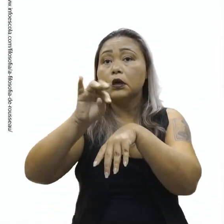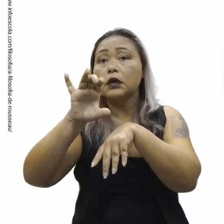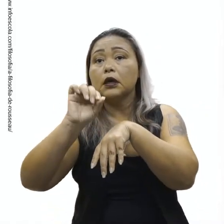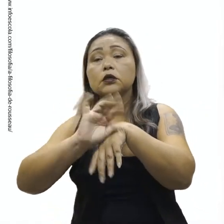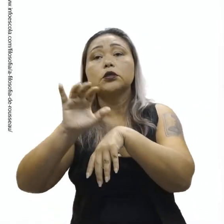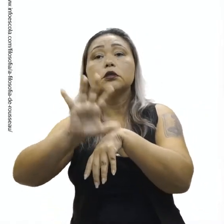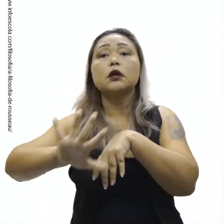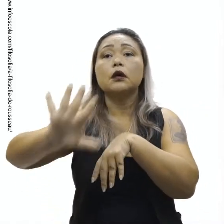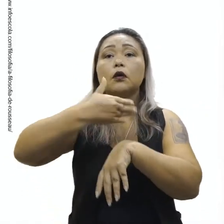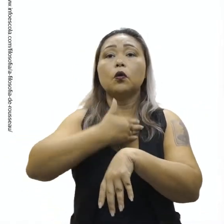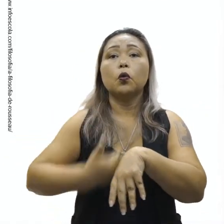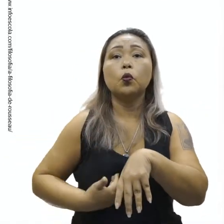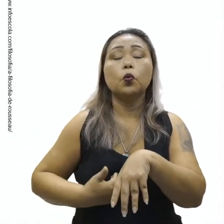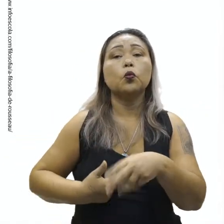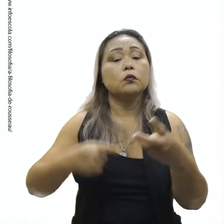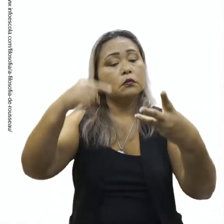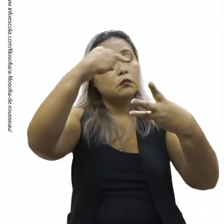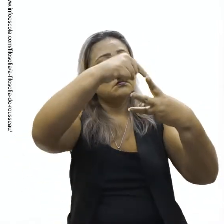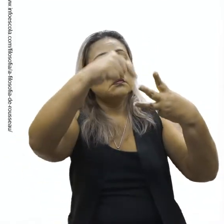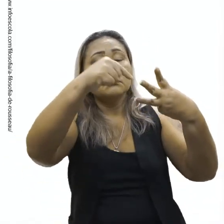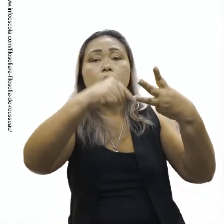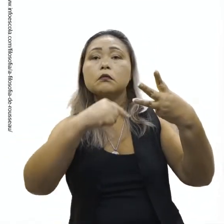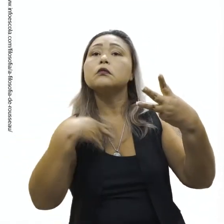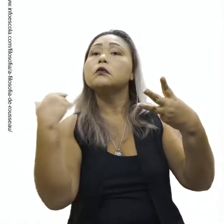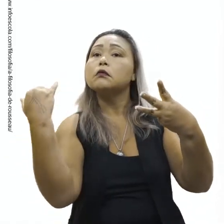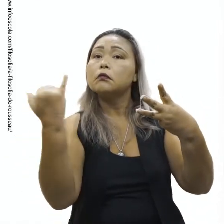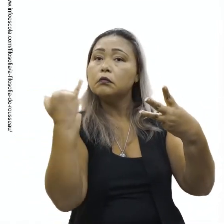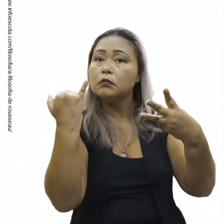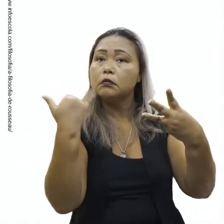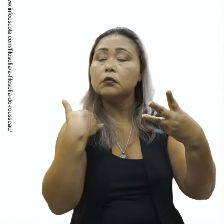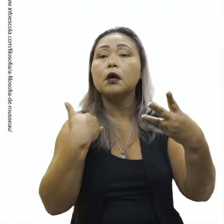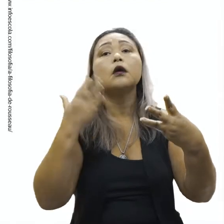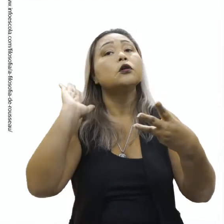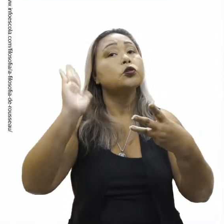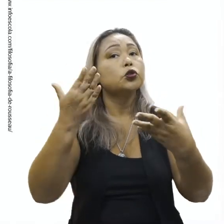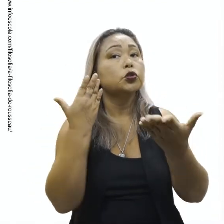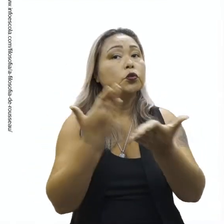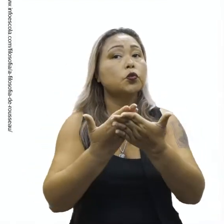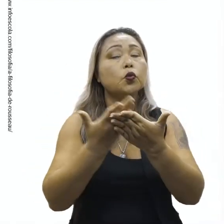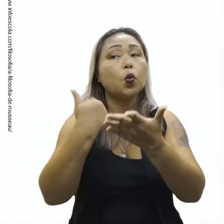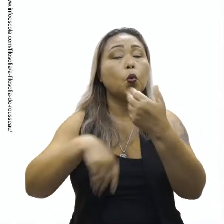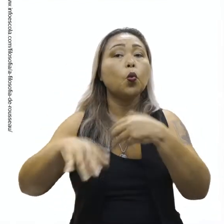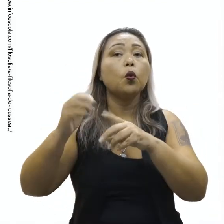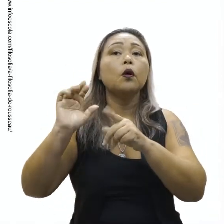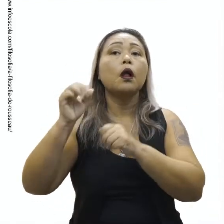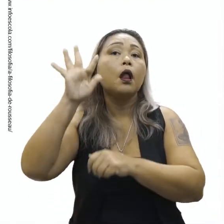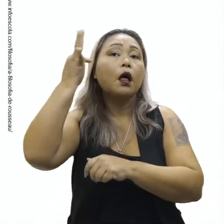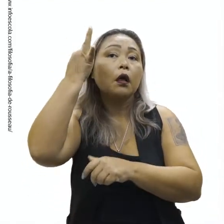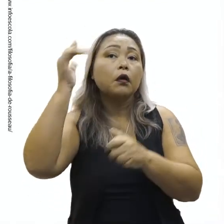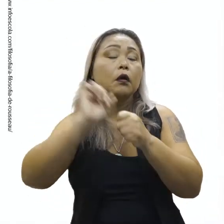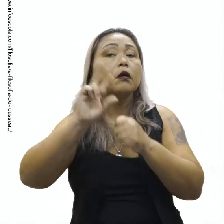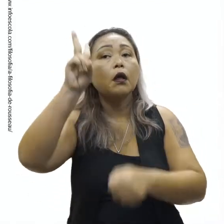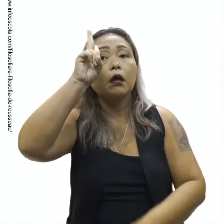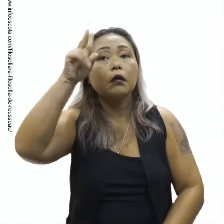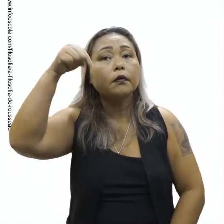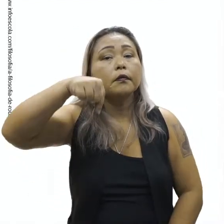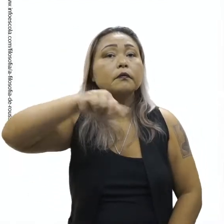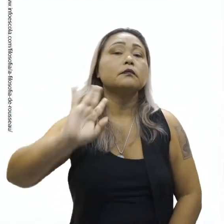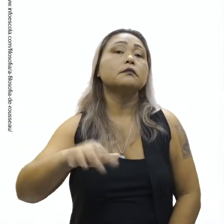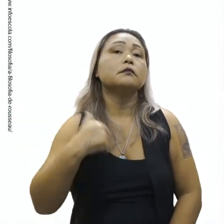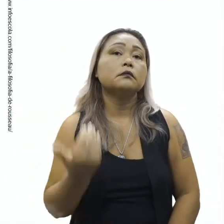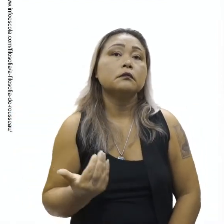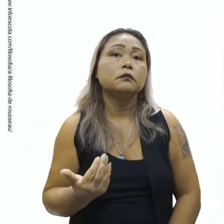3 nomes importantes aqui que vocês já devem ter estudado lá na filosofia, mas não custa nada relembrar aqui, né?